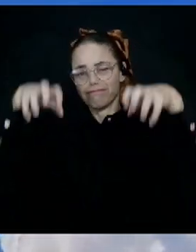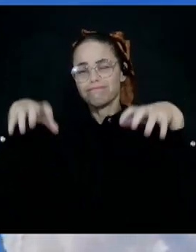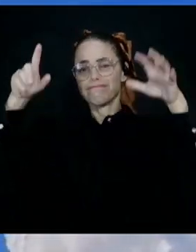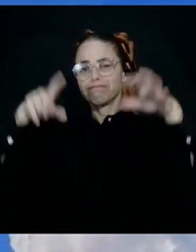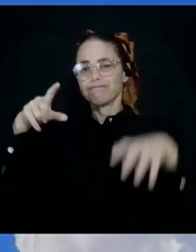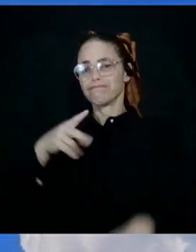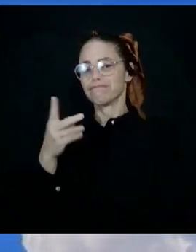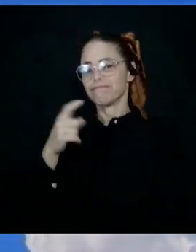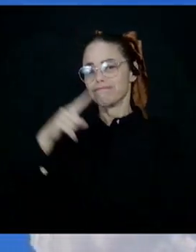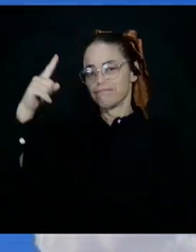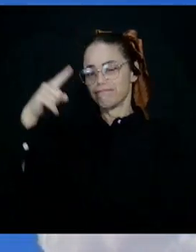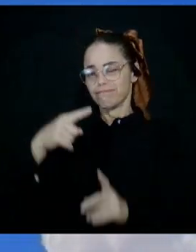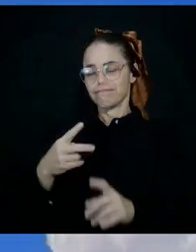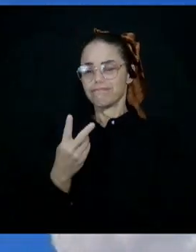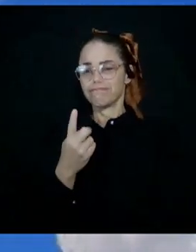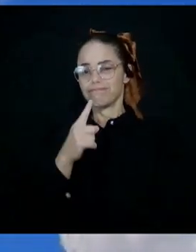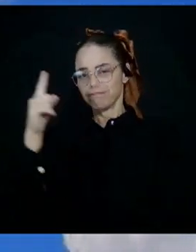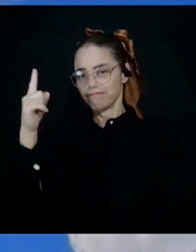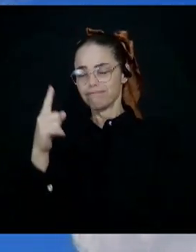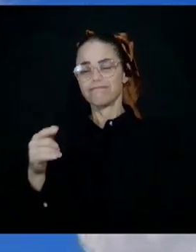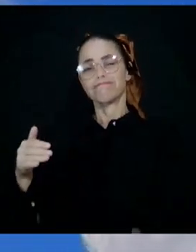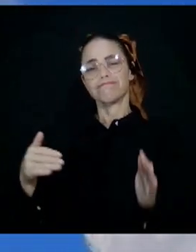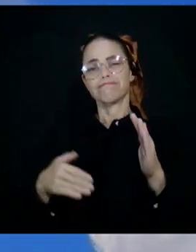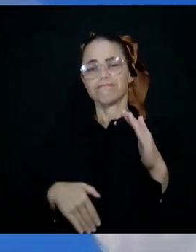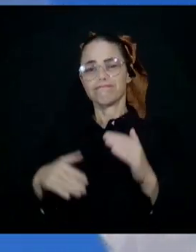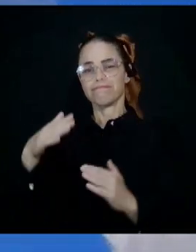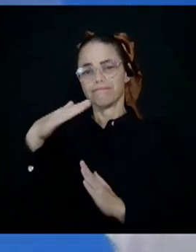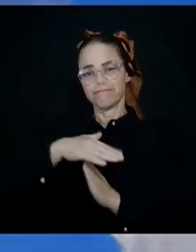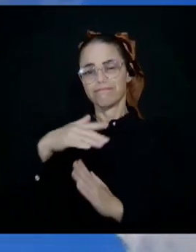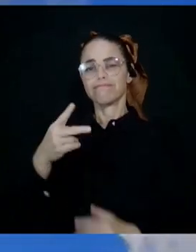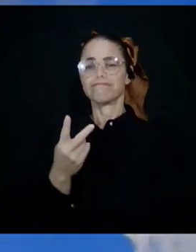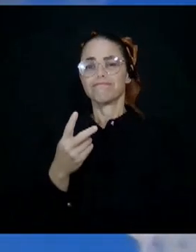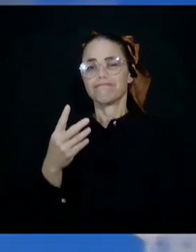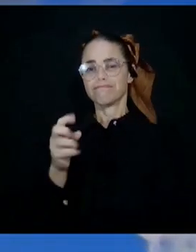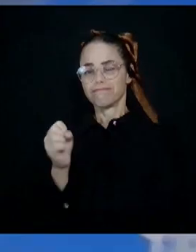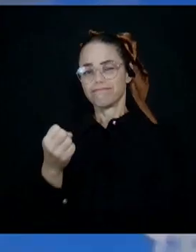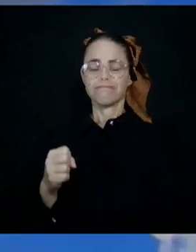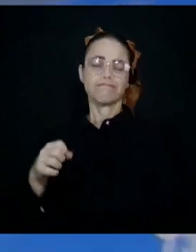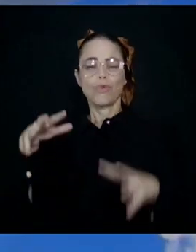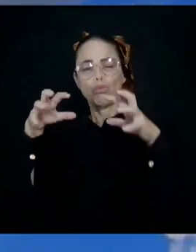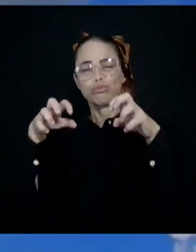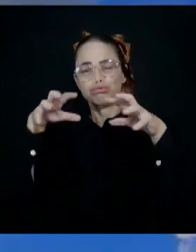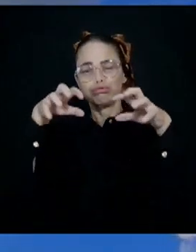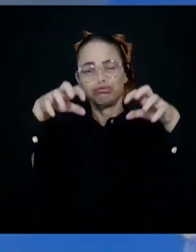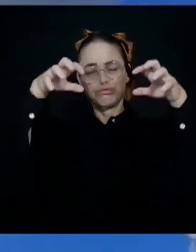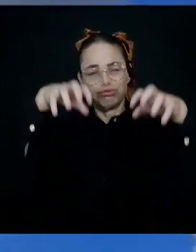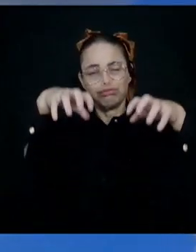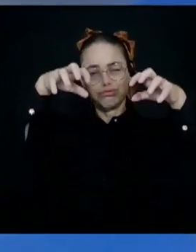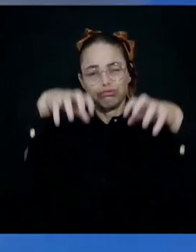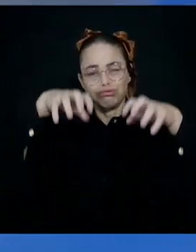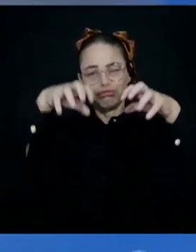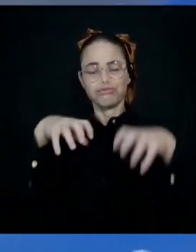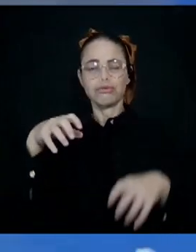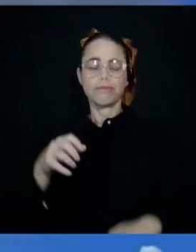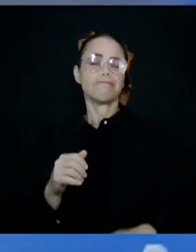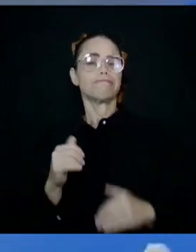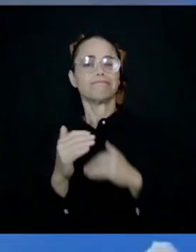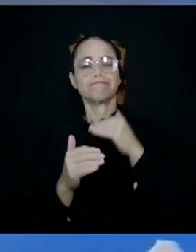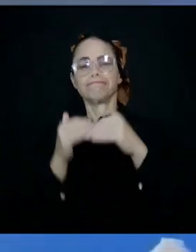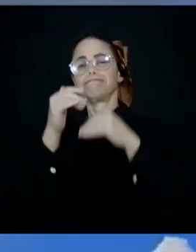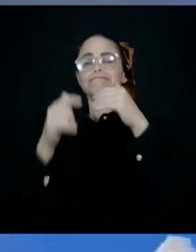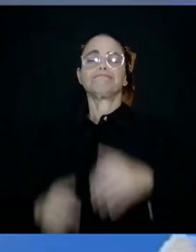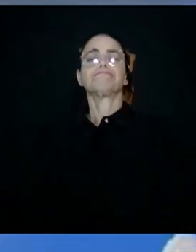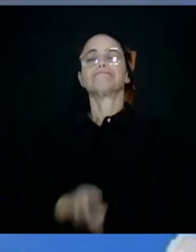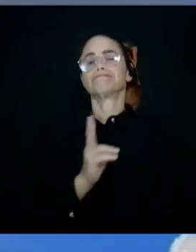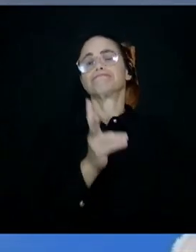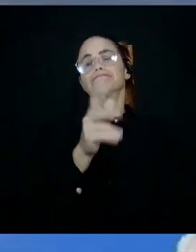começou o dia com alguma garoa, né? Uma garoazinha fina, evoluindo para uma chuva e assim vai permear durante todo o dia